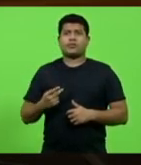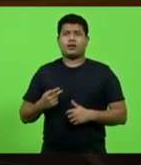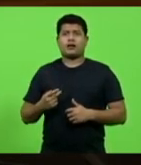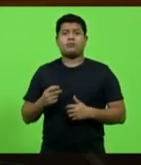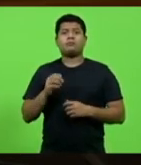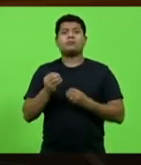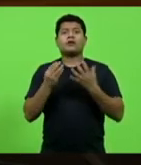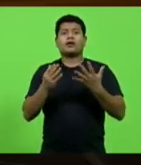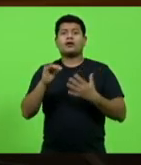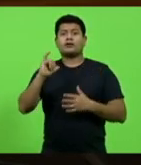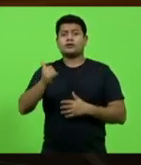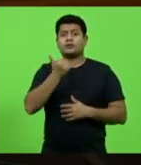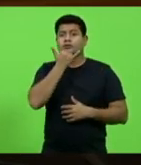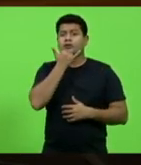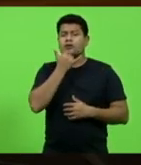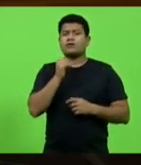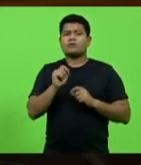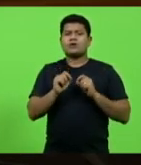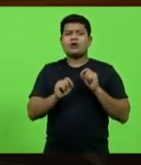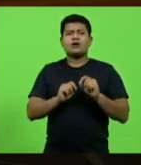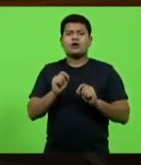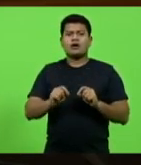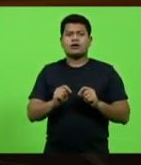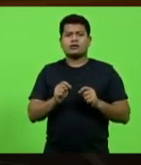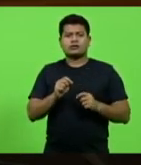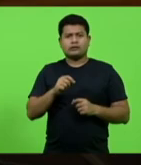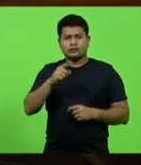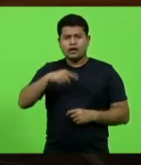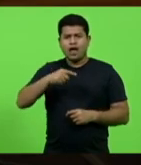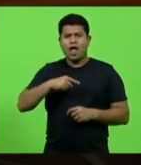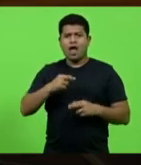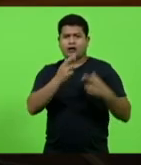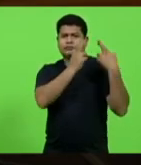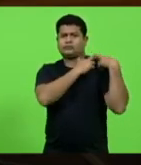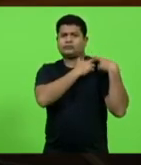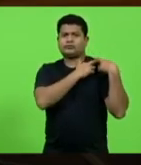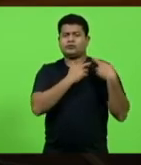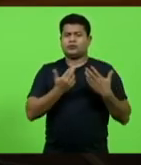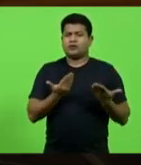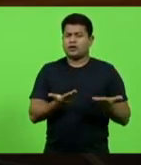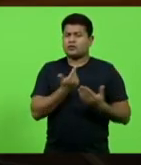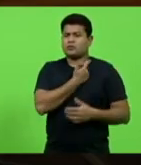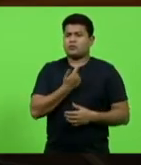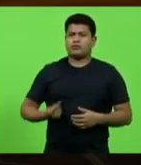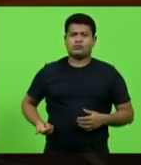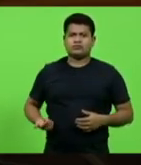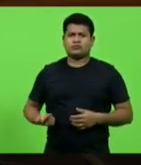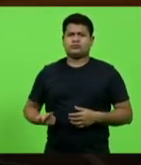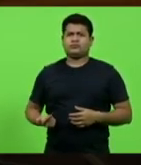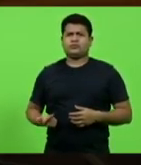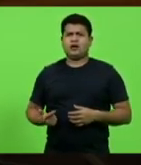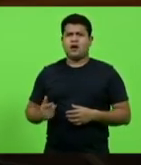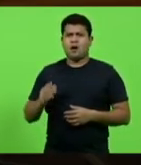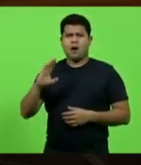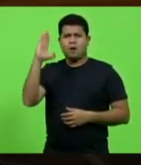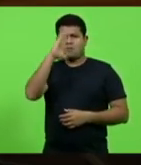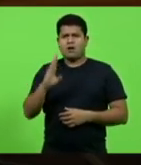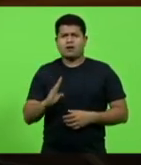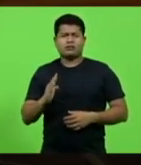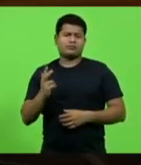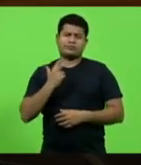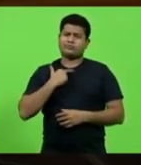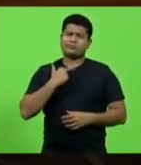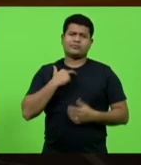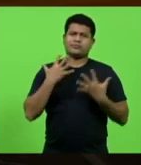existência de um Estado. Isso é um absurdo. Nós não podemos criar um Estado de medo. O Brasil não pode ser um Estado de medo. E, por outro